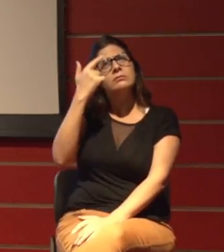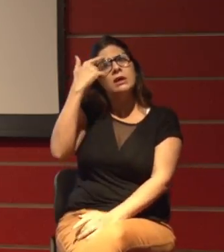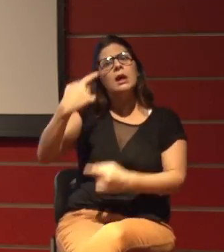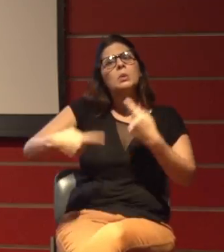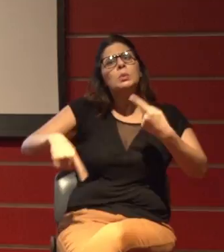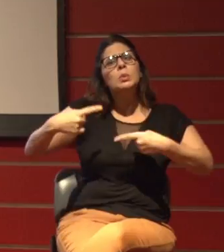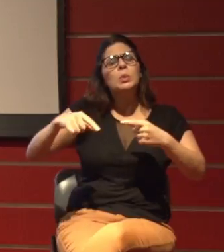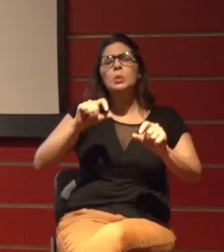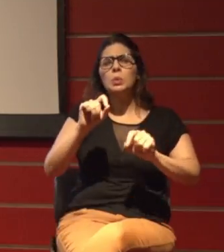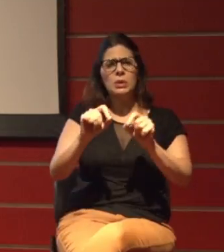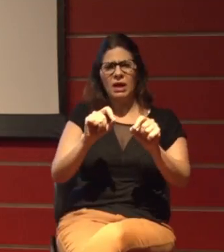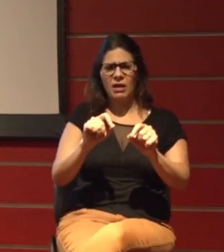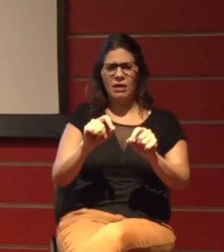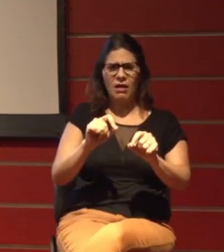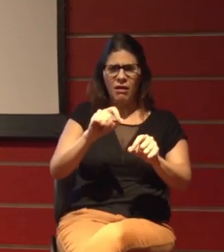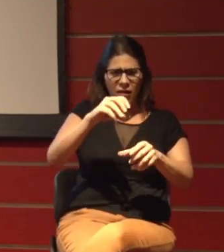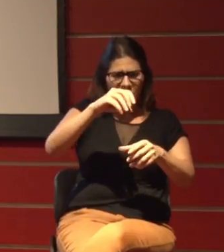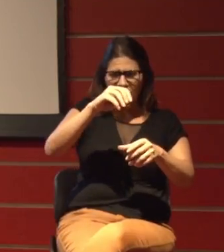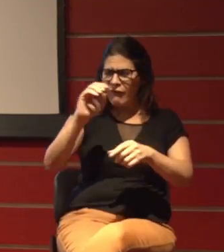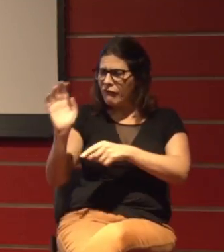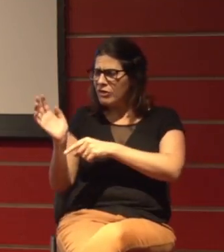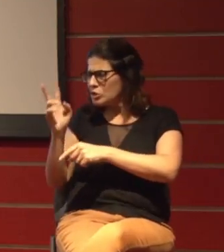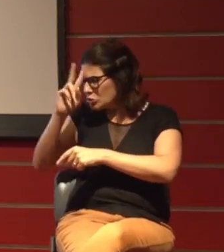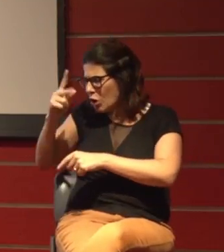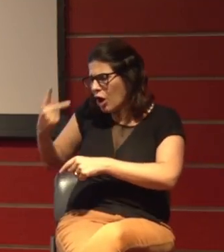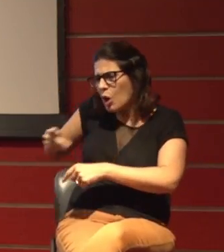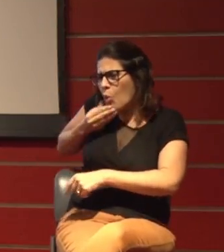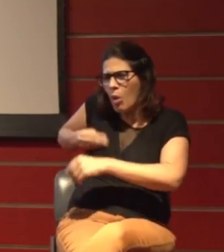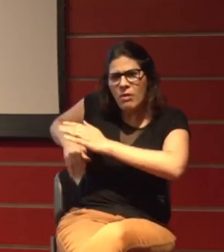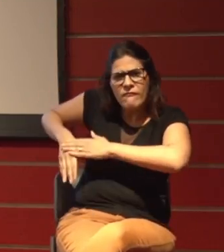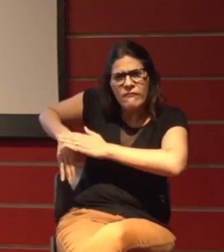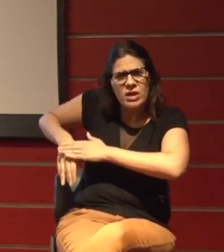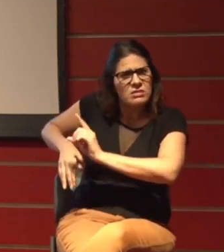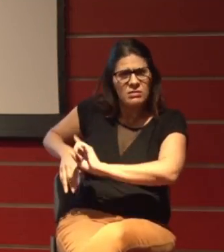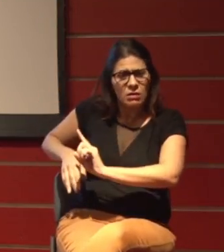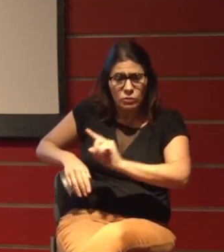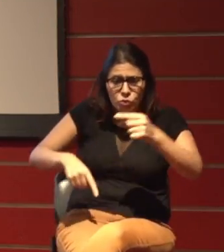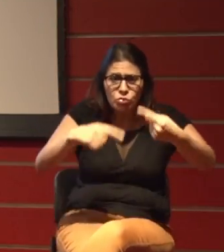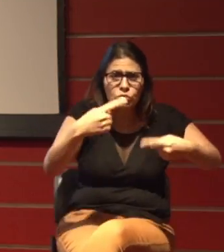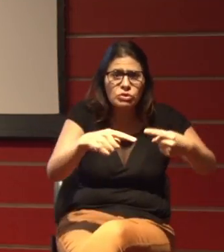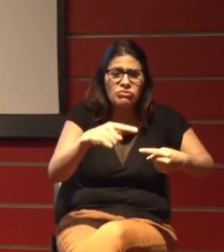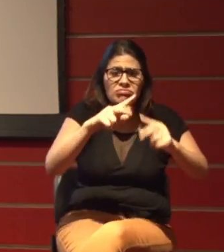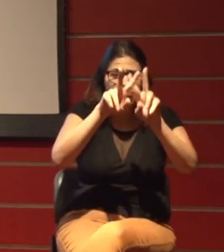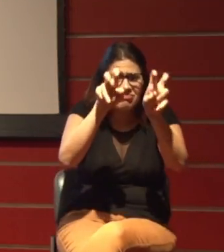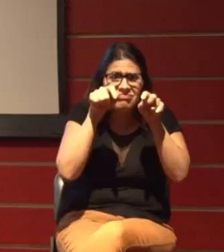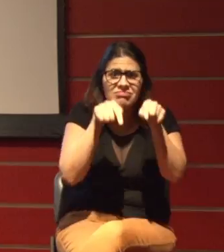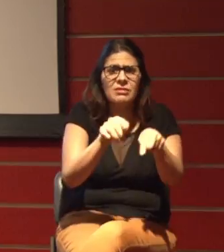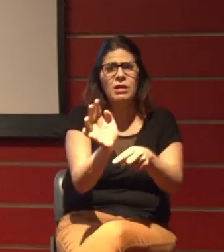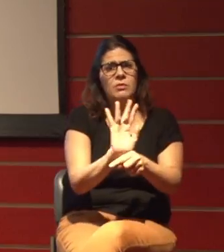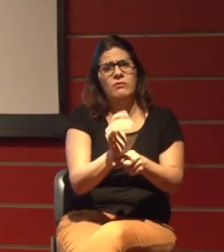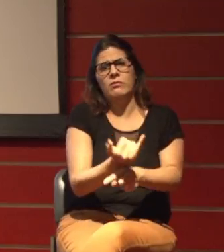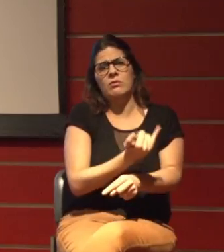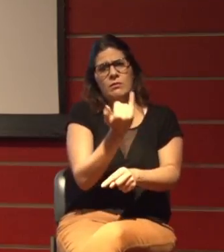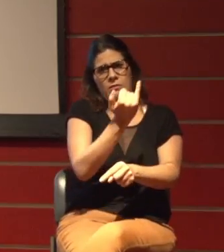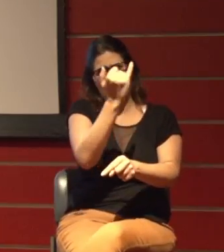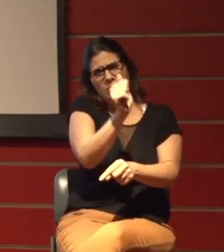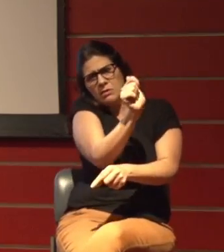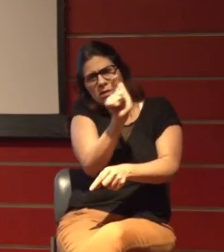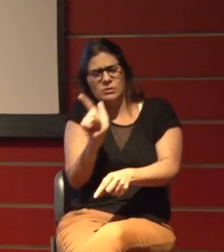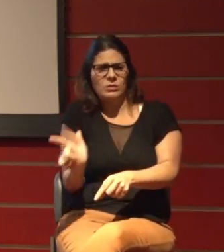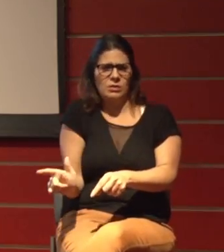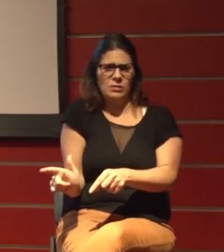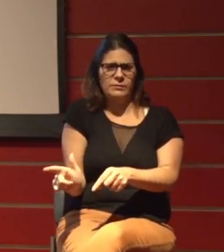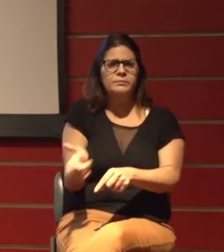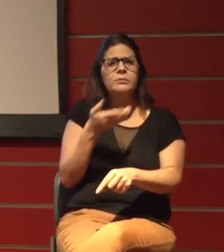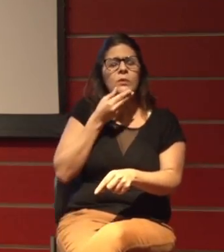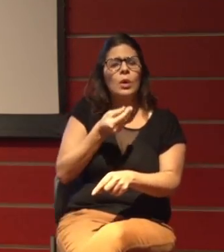é do conteúdo do filme que é importante né e o fato dele ter feito e a jornada dele enquanto autor para poder fazer esse filme que foi